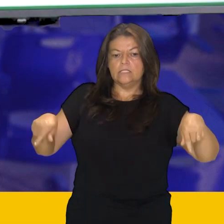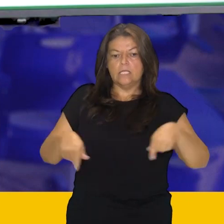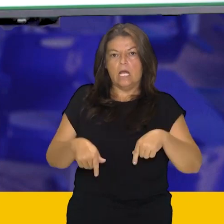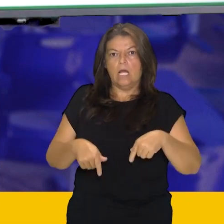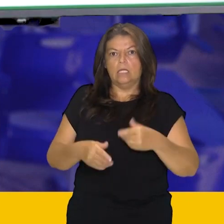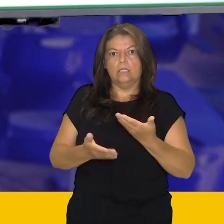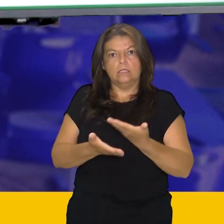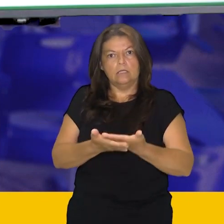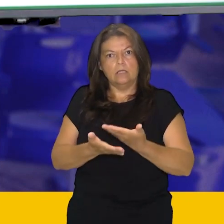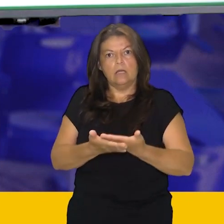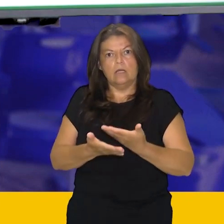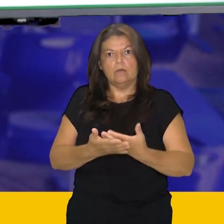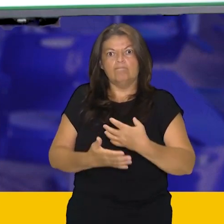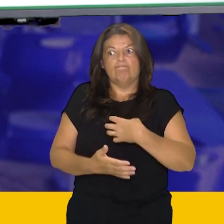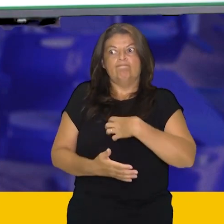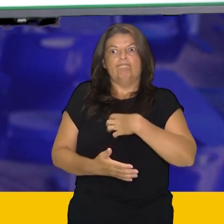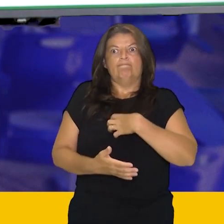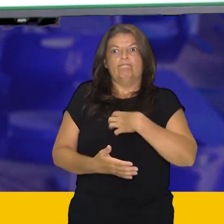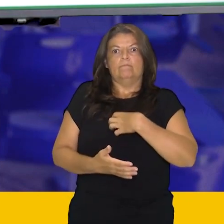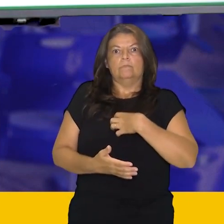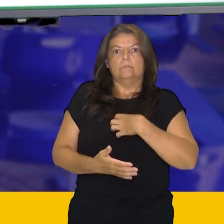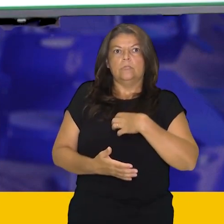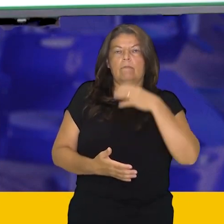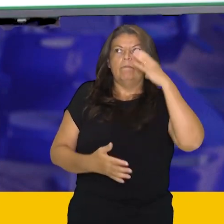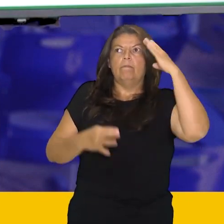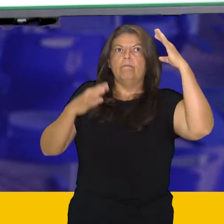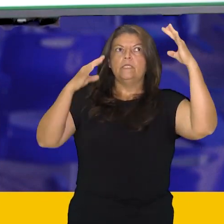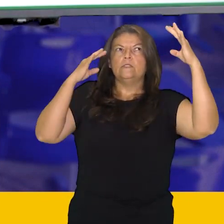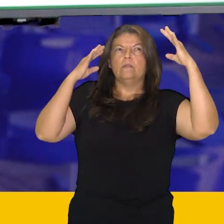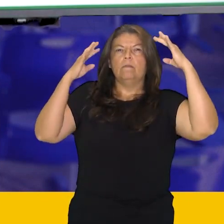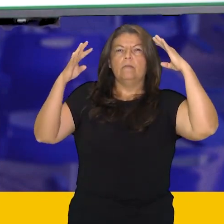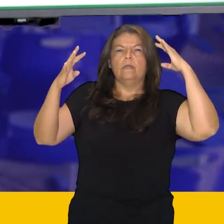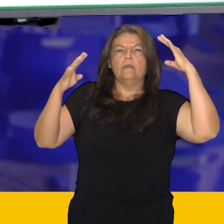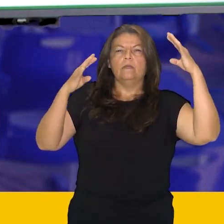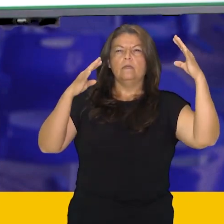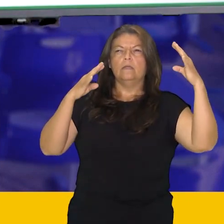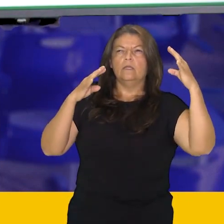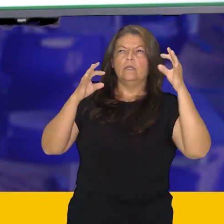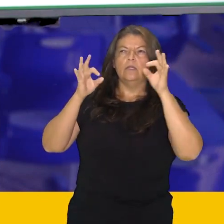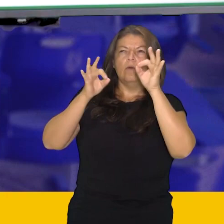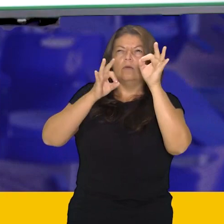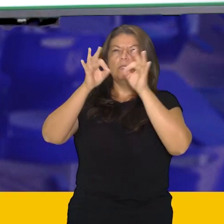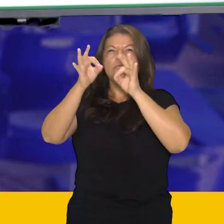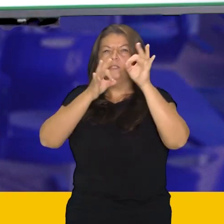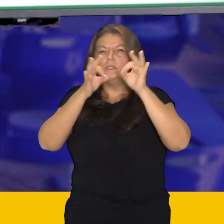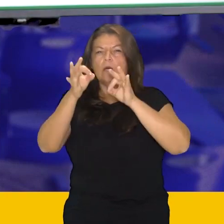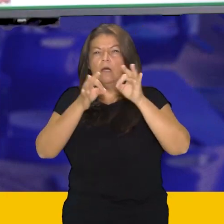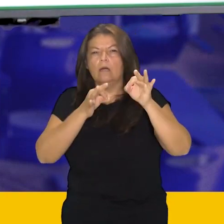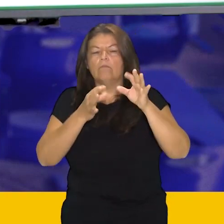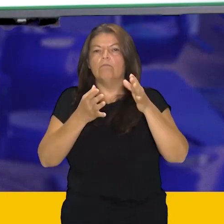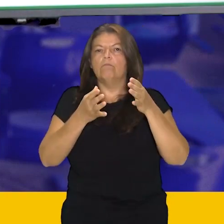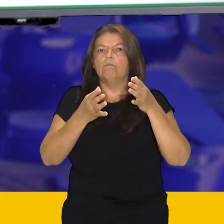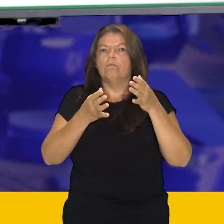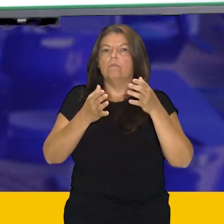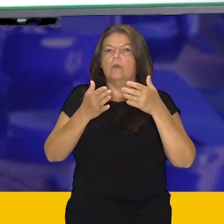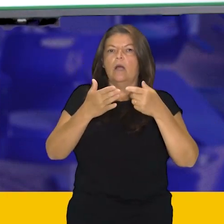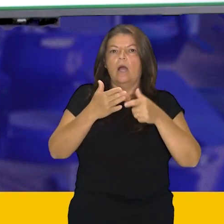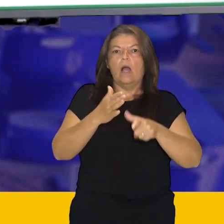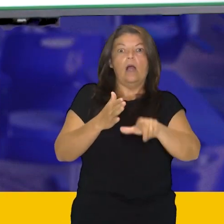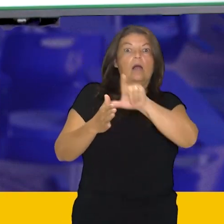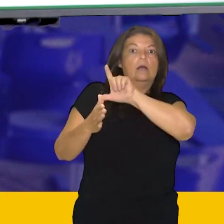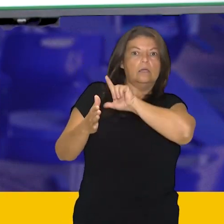situação já causa tensão e você começa a tentar organizar as palavras de maneira mais organizada, objetiva, e utiliza